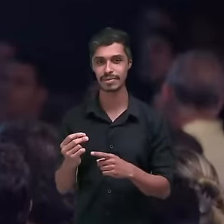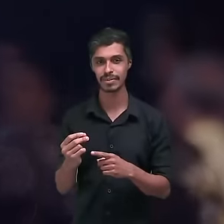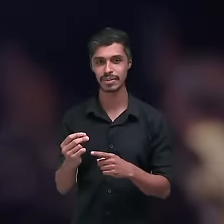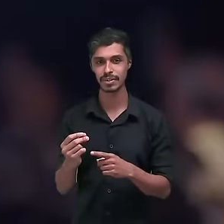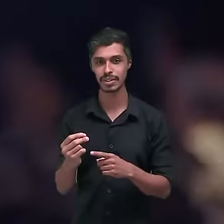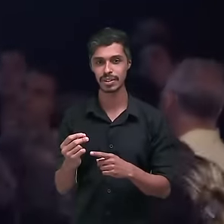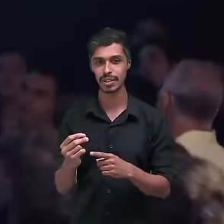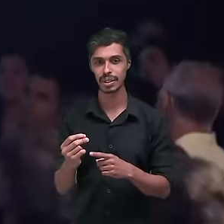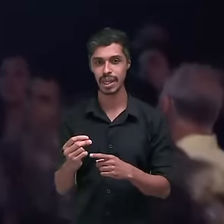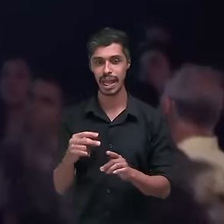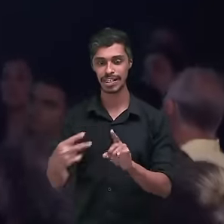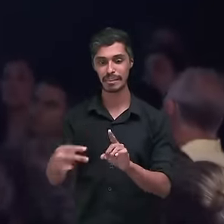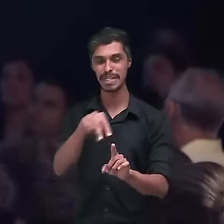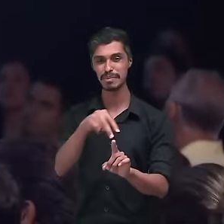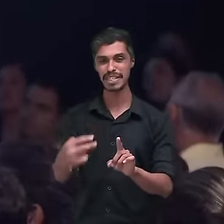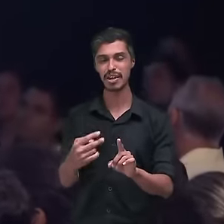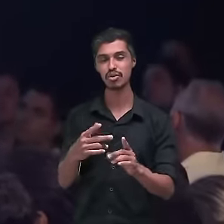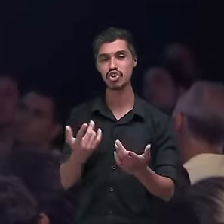essa percepção de morte.